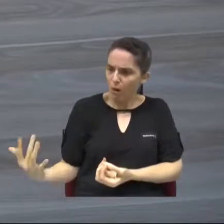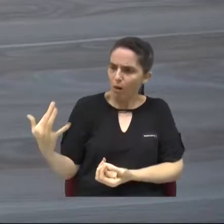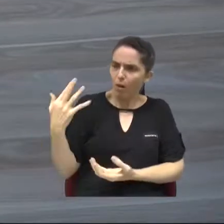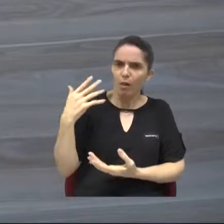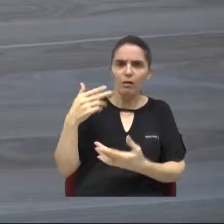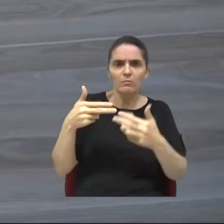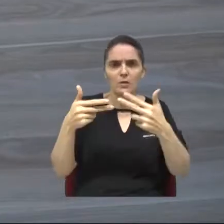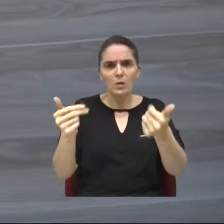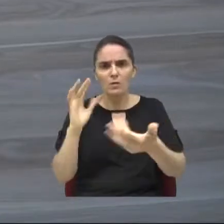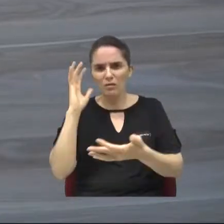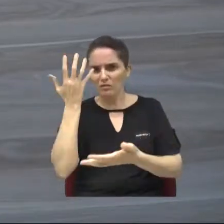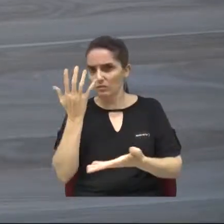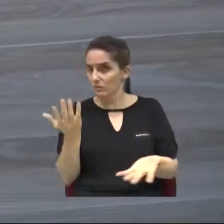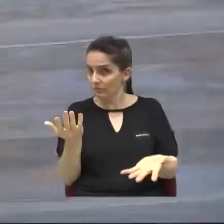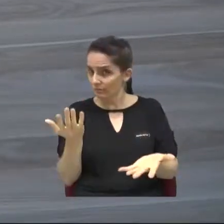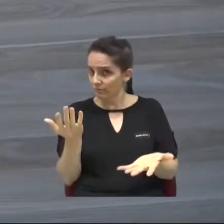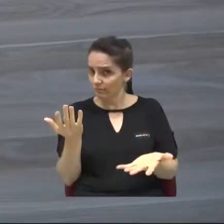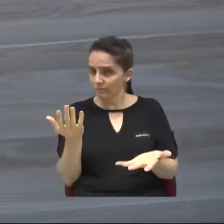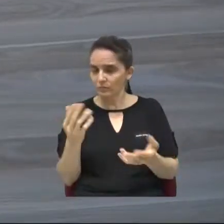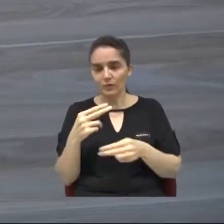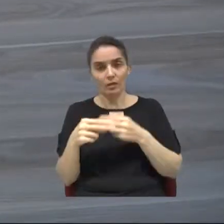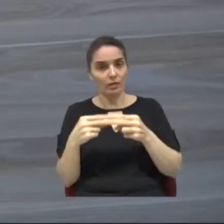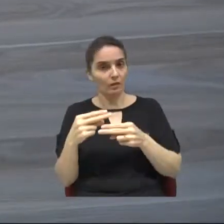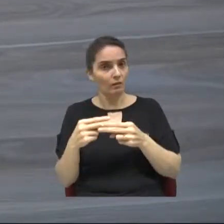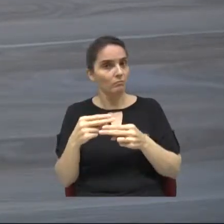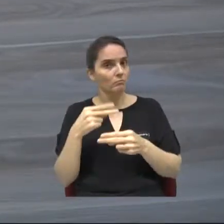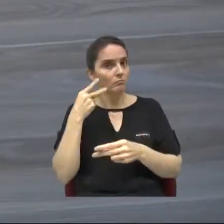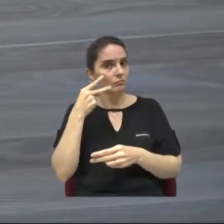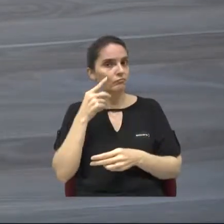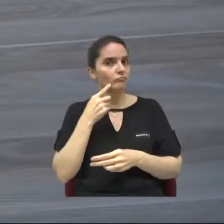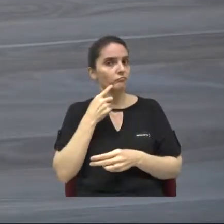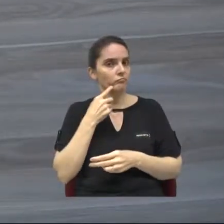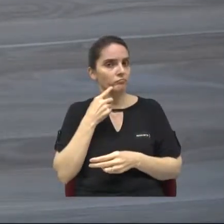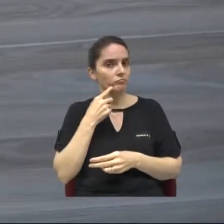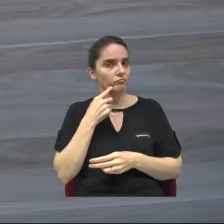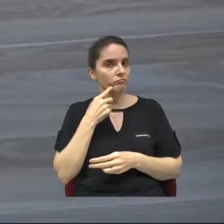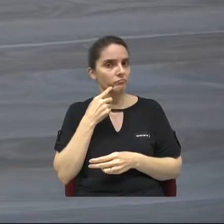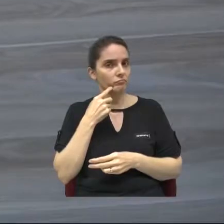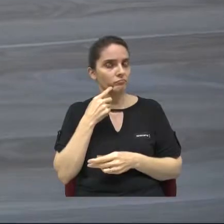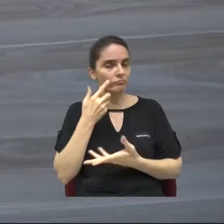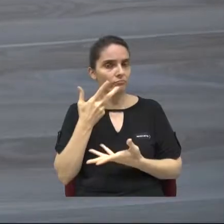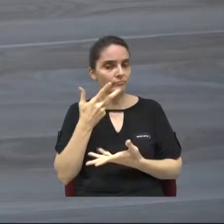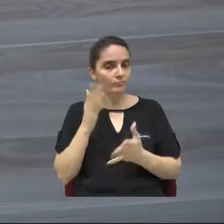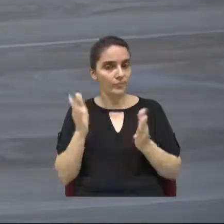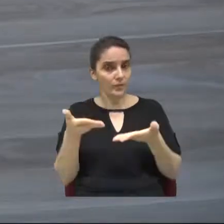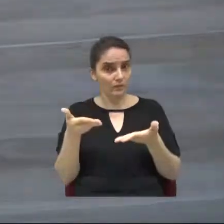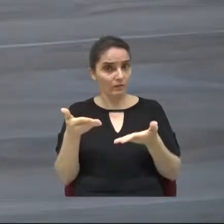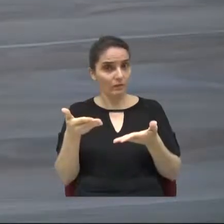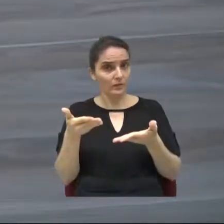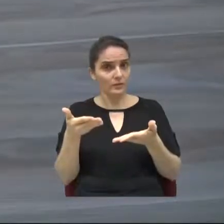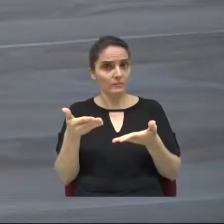Então, vereador Cleiton, nós estamos num trabalho sério.